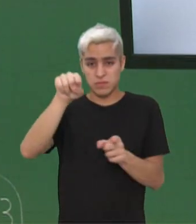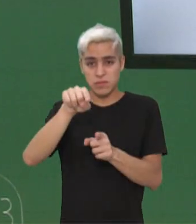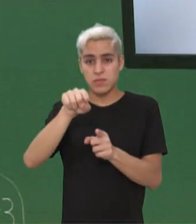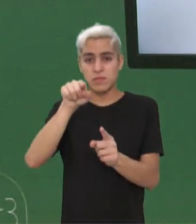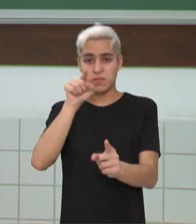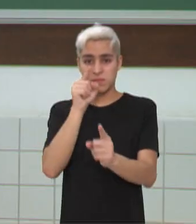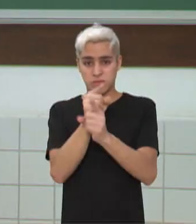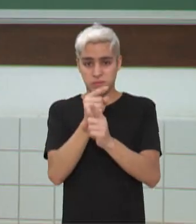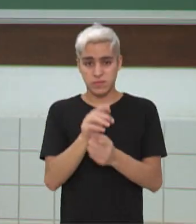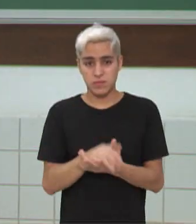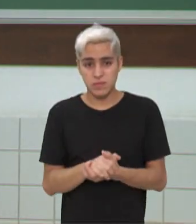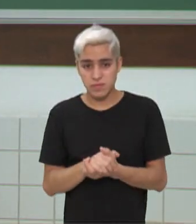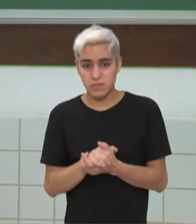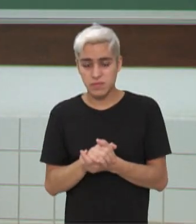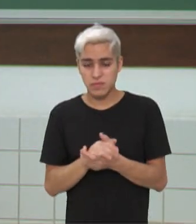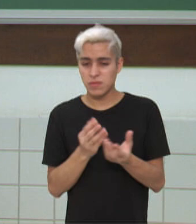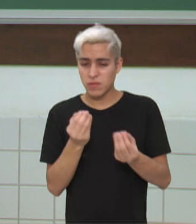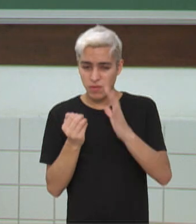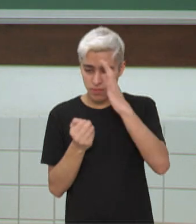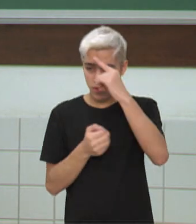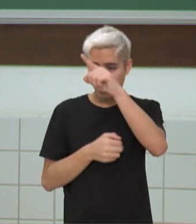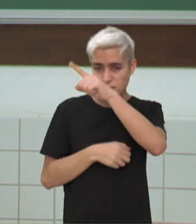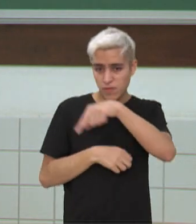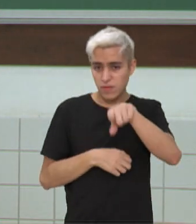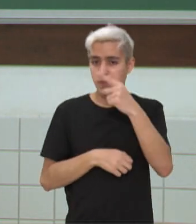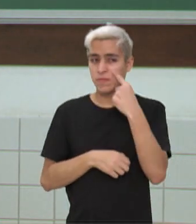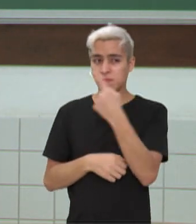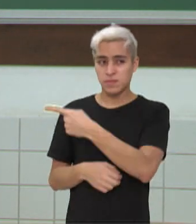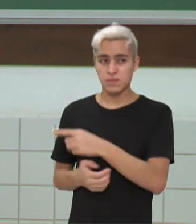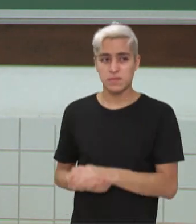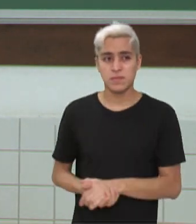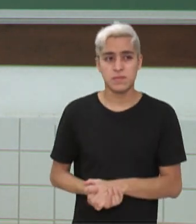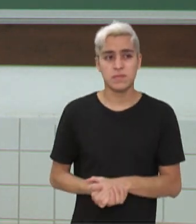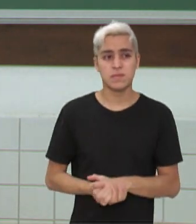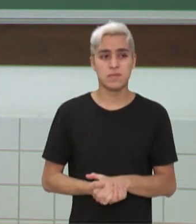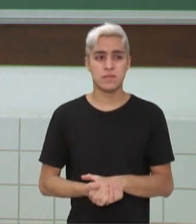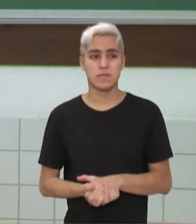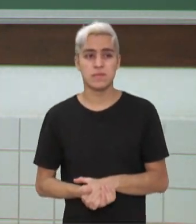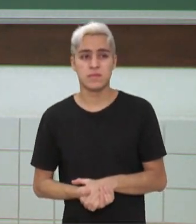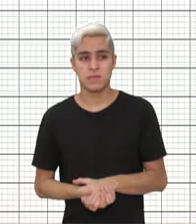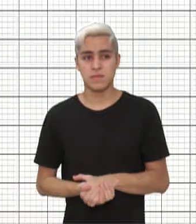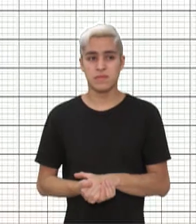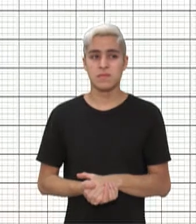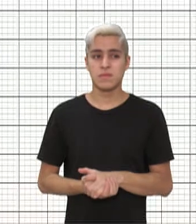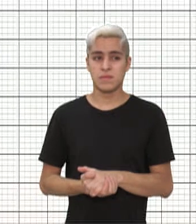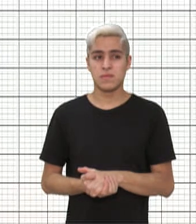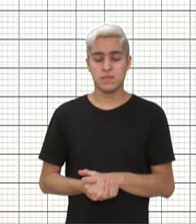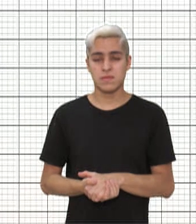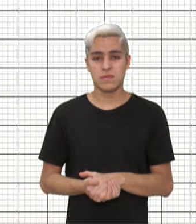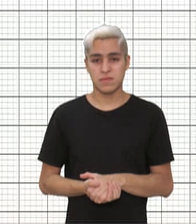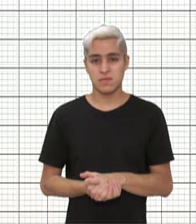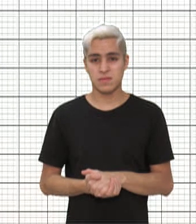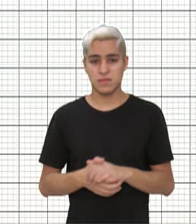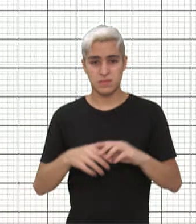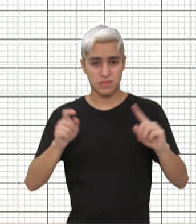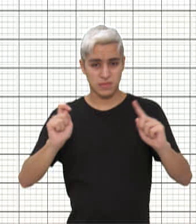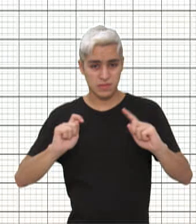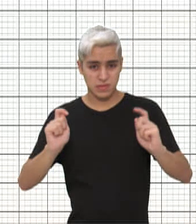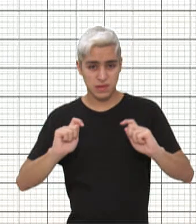Vamos observar essa solução gráfica na tela? Olha só, se